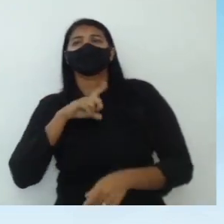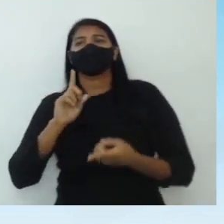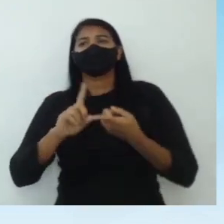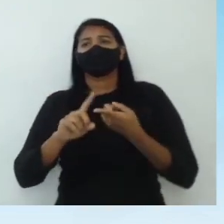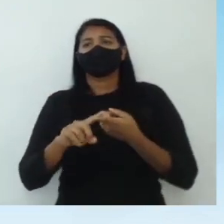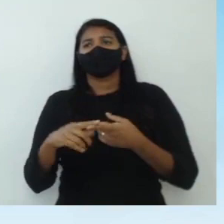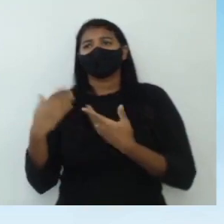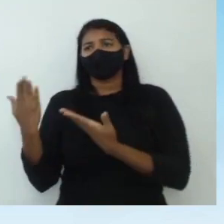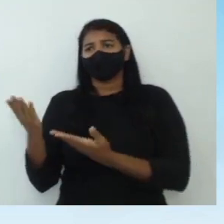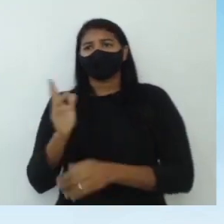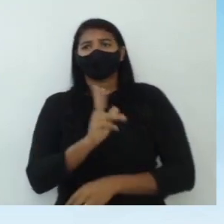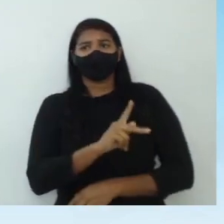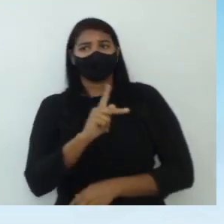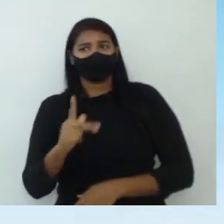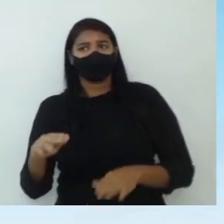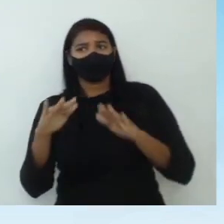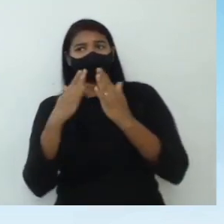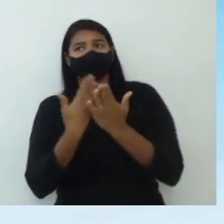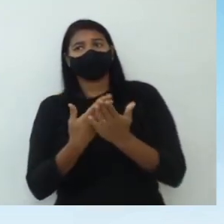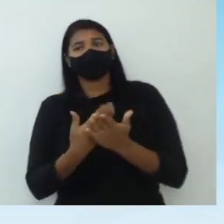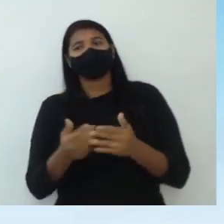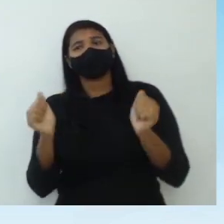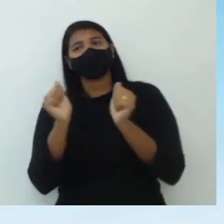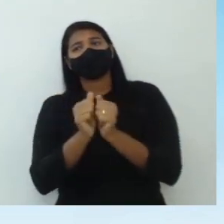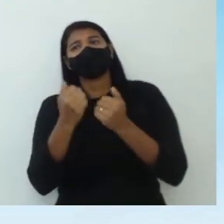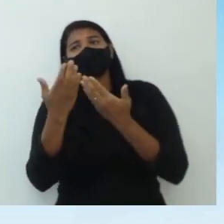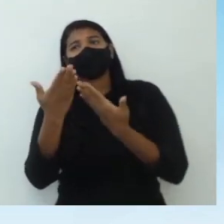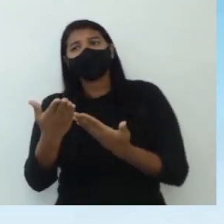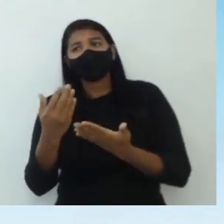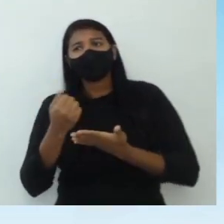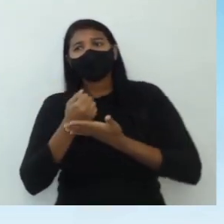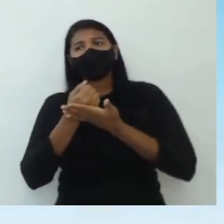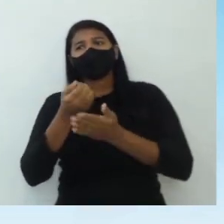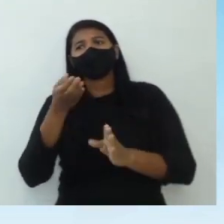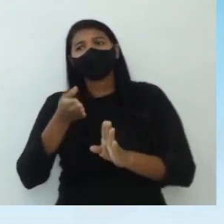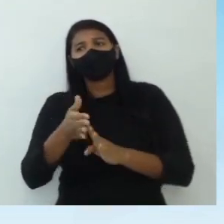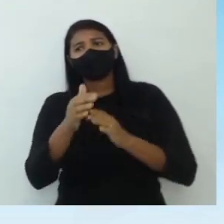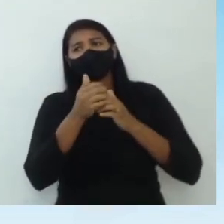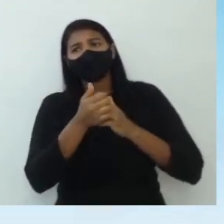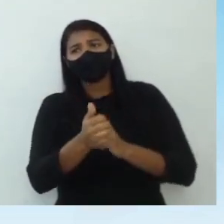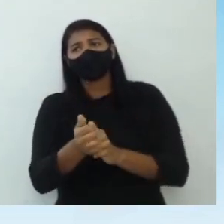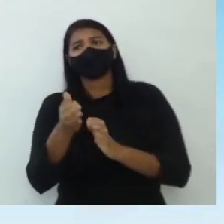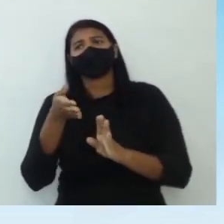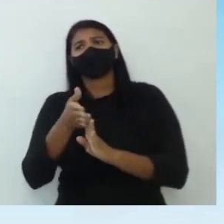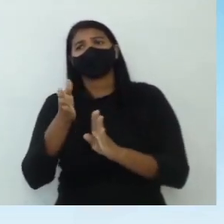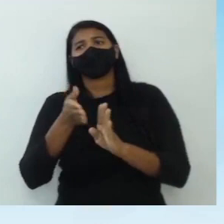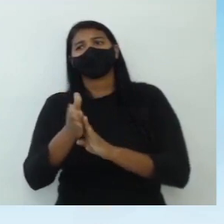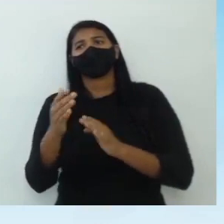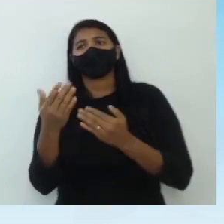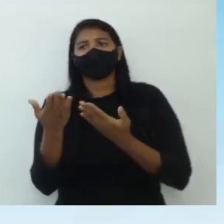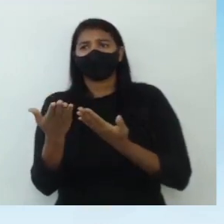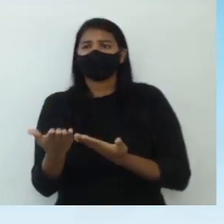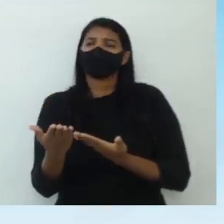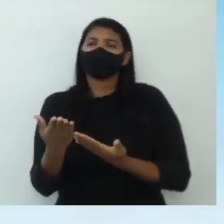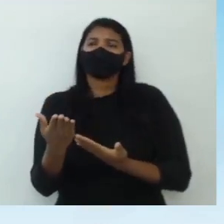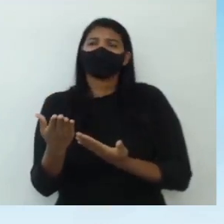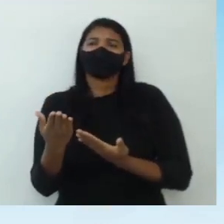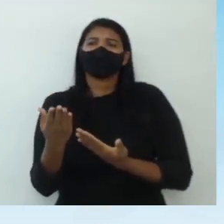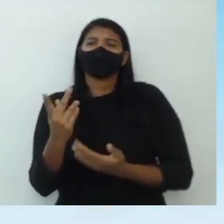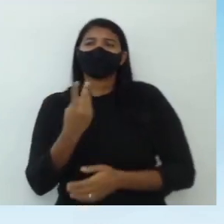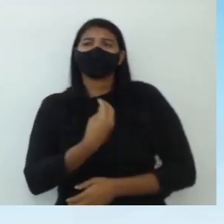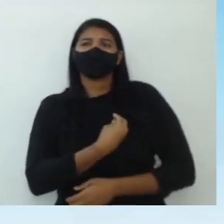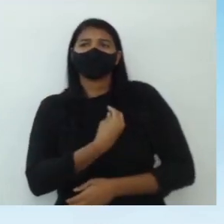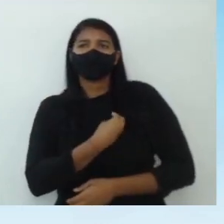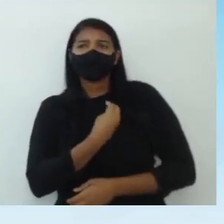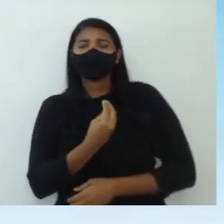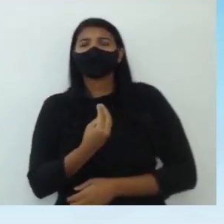existem os seus professores que podem estar junto de vocês para serem seus orientadores quanto